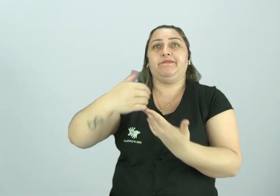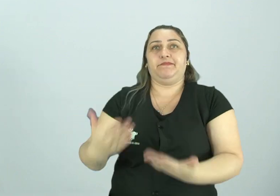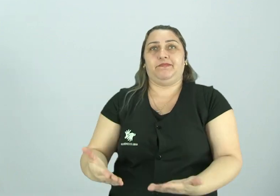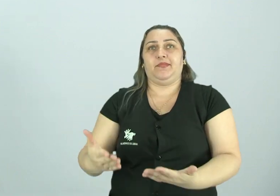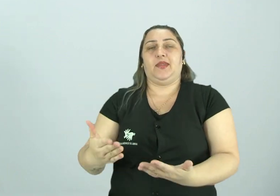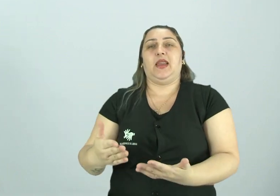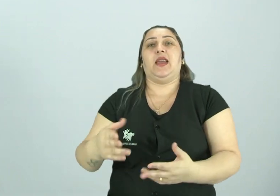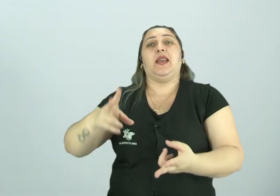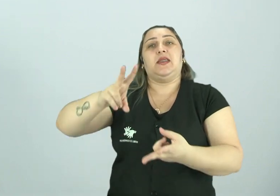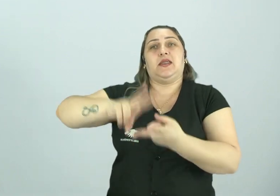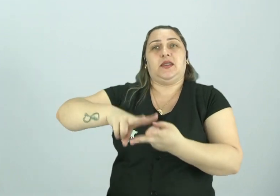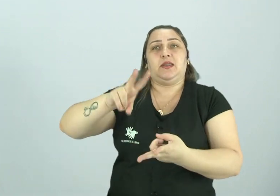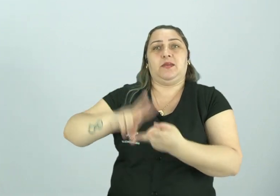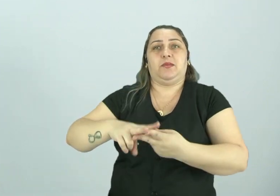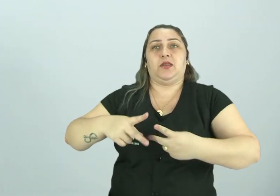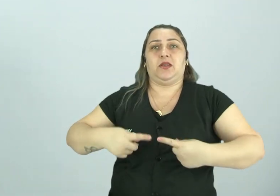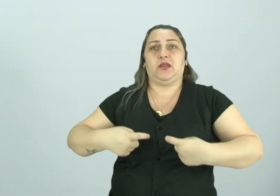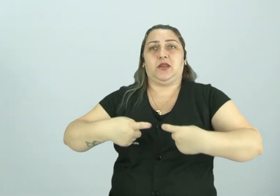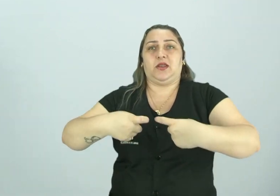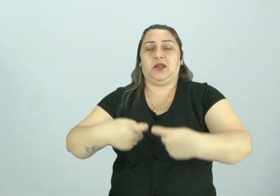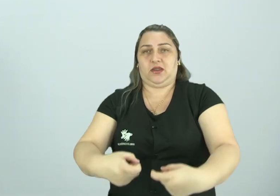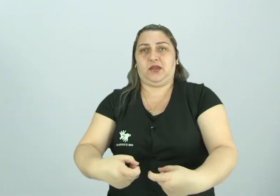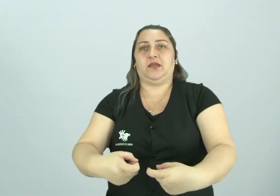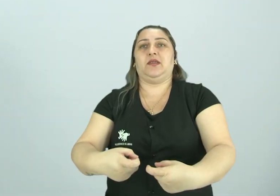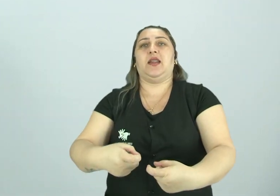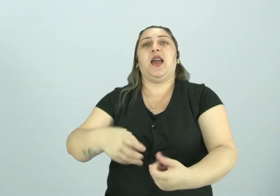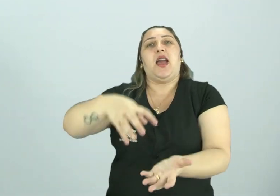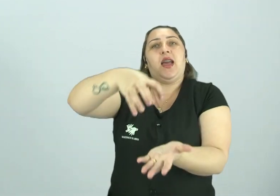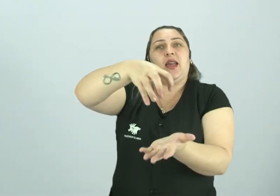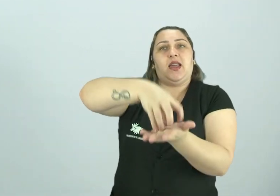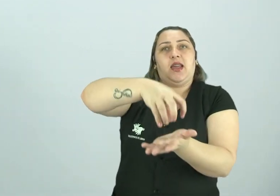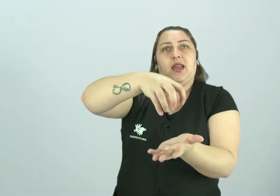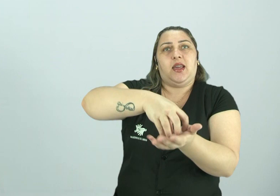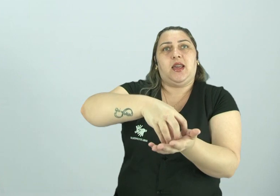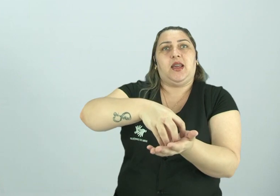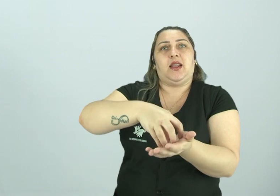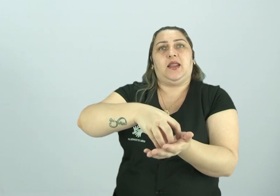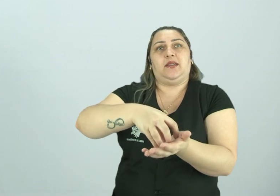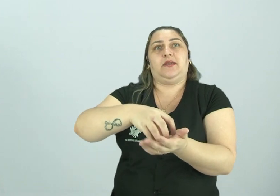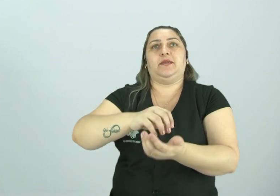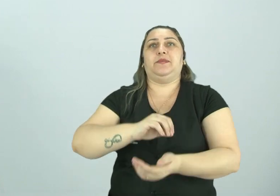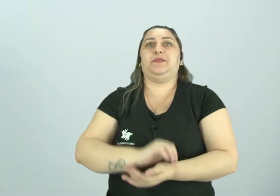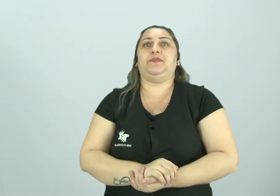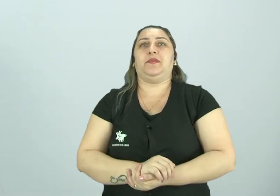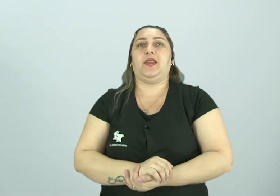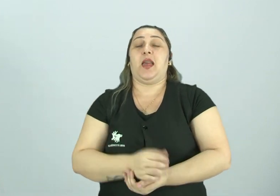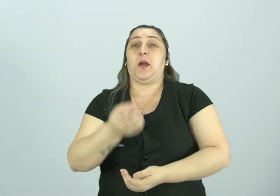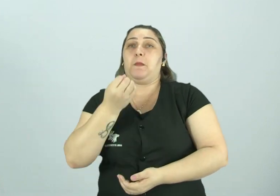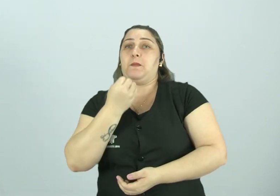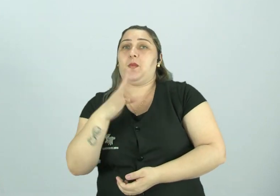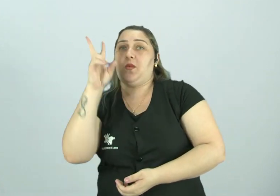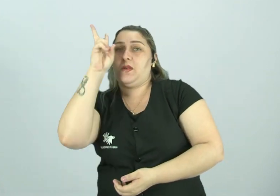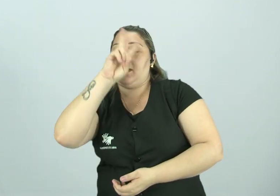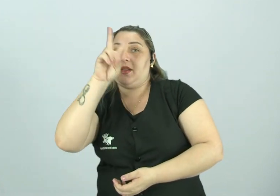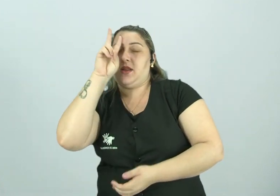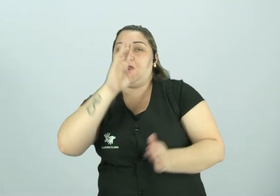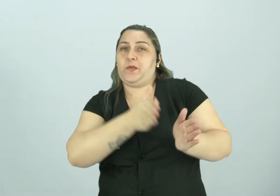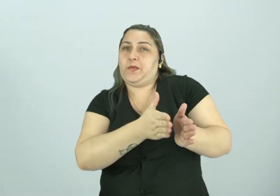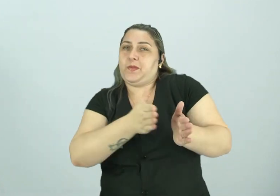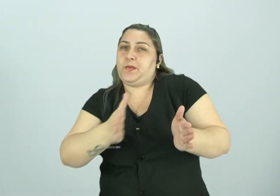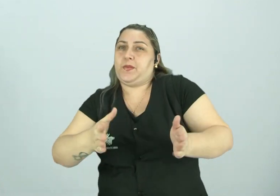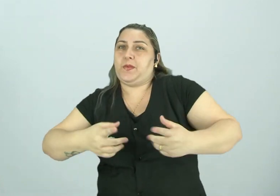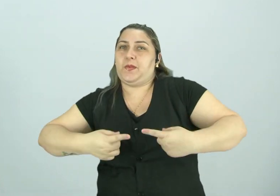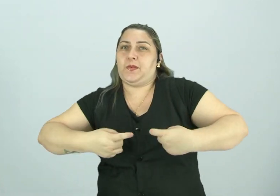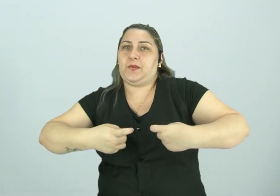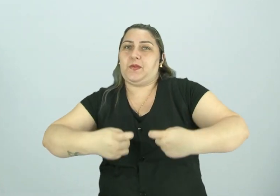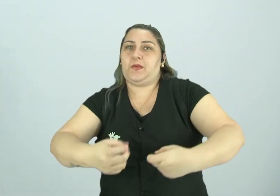esses presos de guerra estão nessa ilha de Guam, e as Filipinas. É bom lembrar que no período dessa guerra com